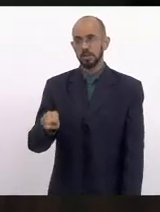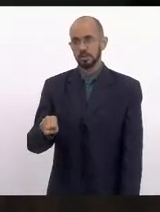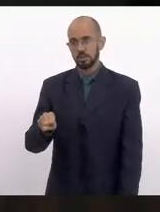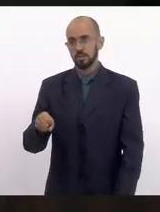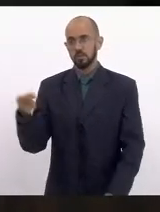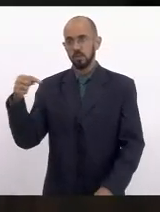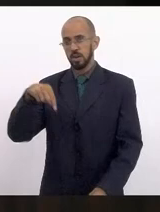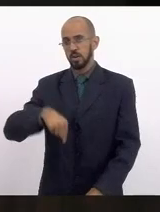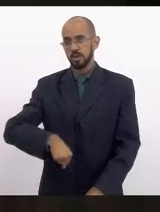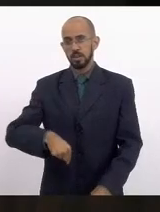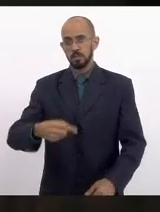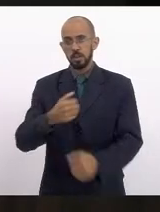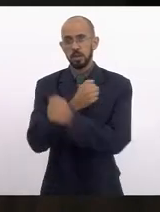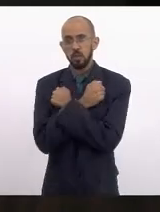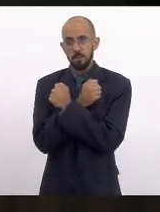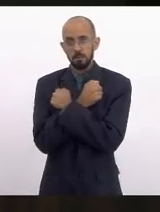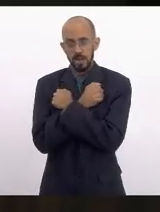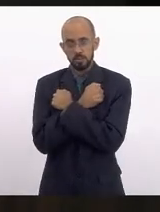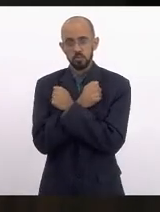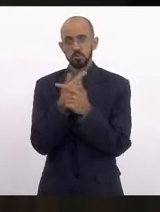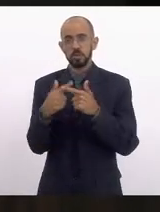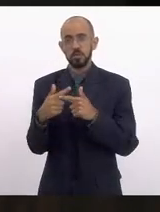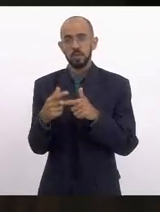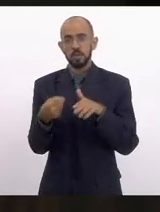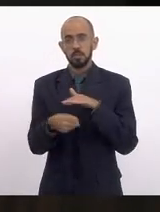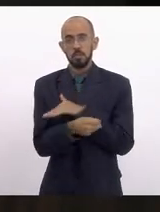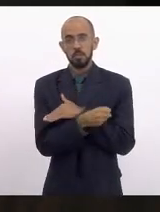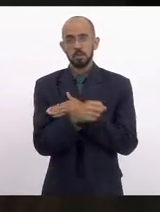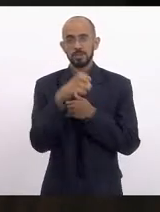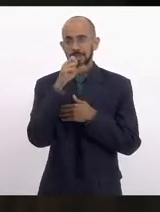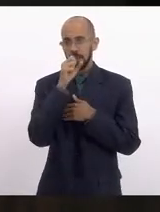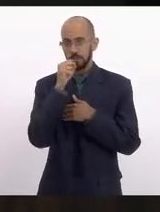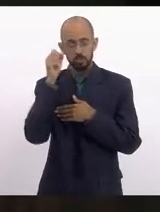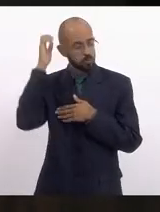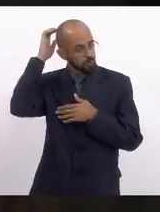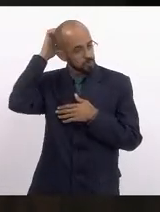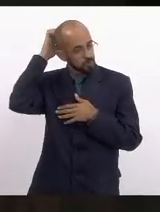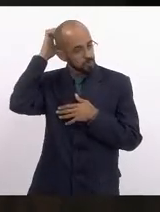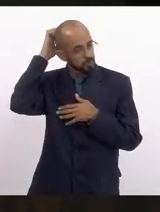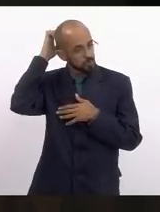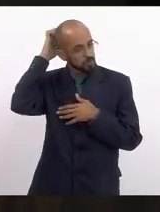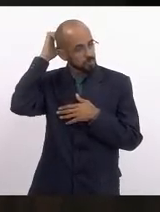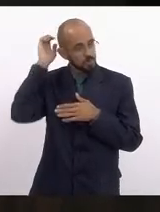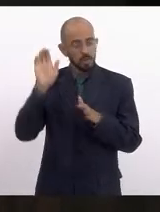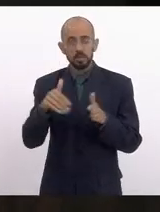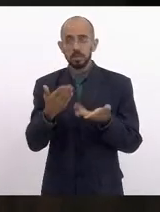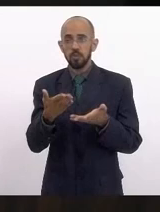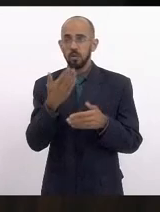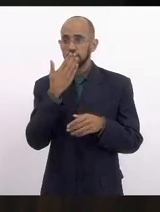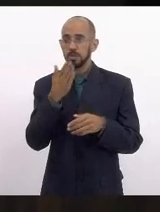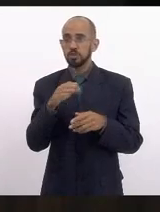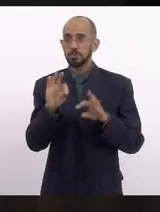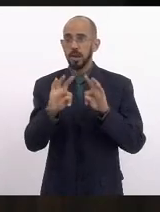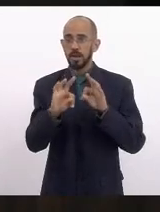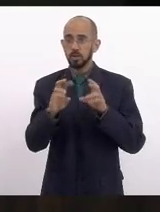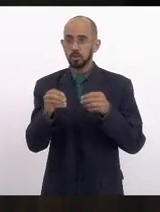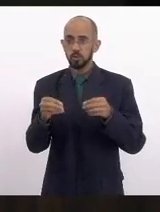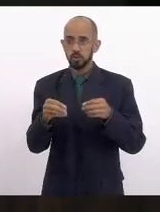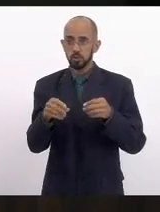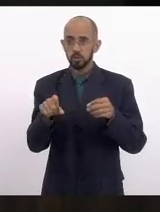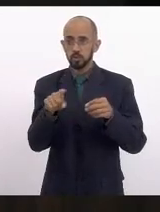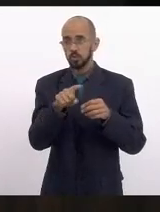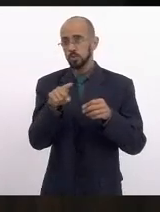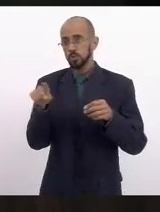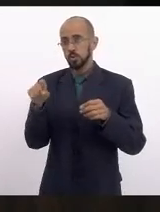dar um abraço na gente porque ele vai assumir no sábado então queria chamar todos os parlamentares pode pudesse mostrar aqui que na